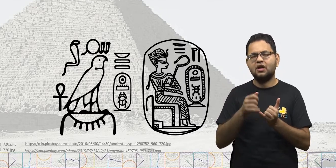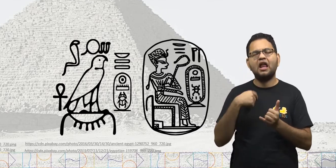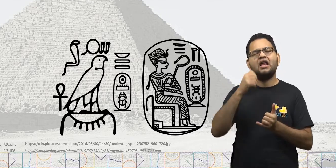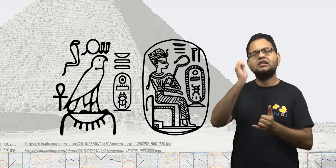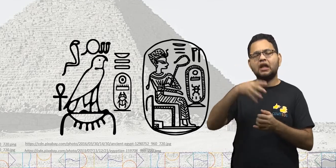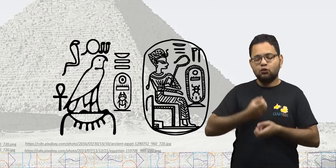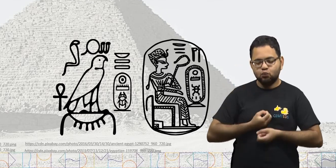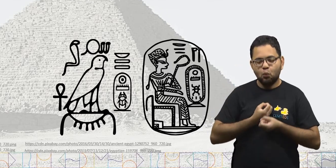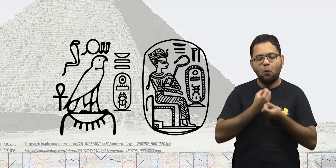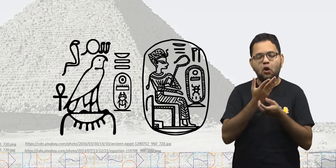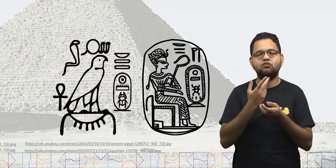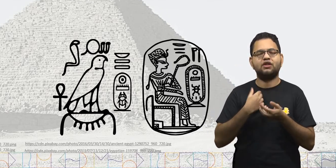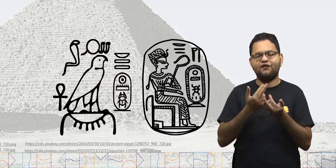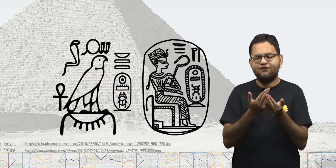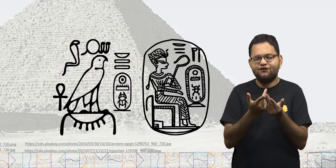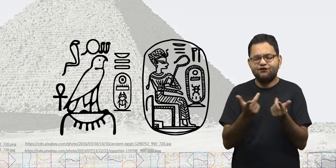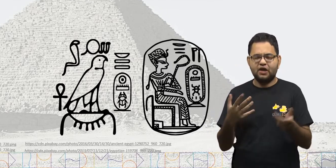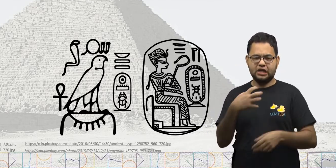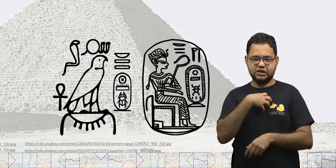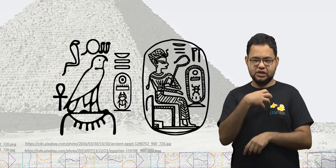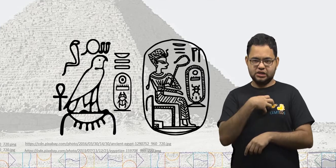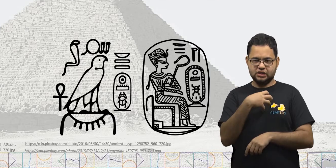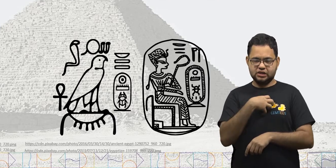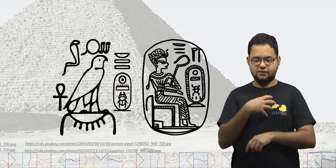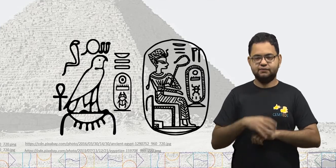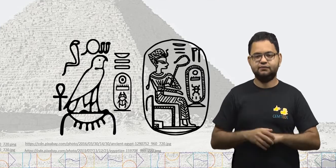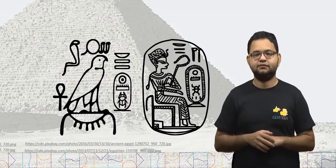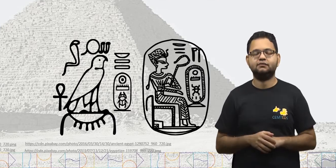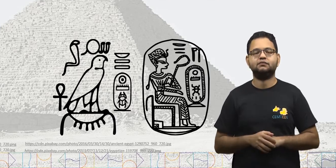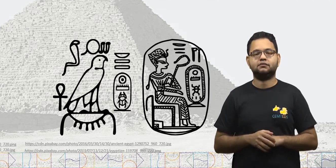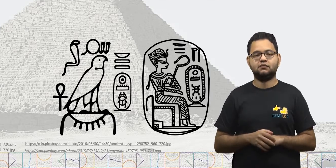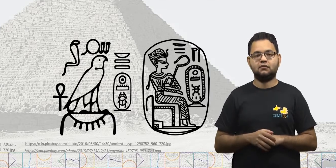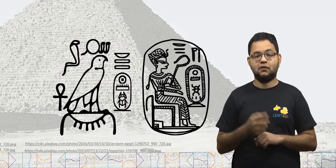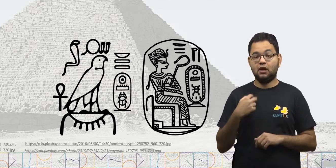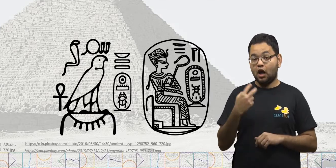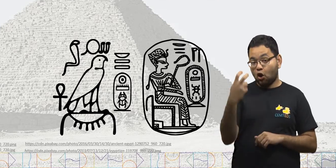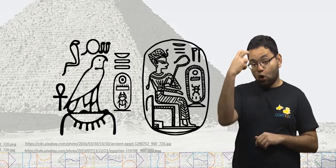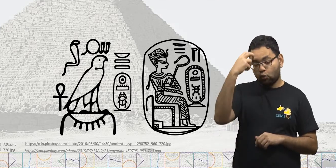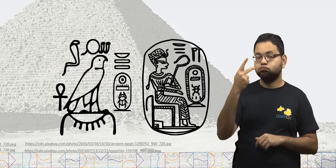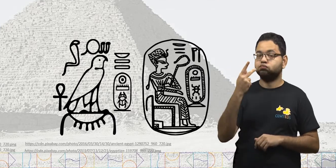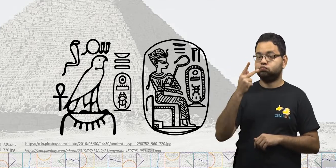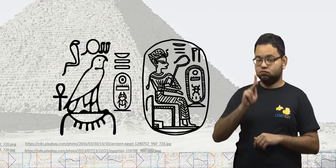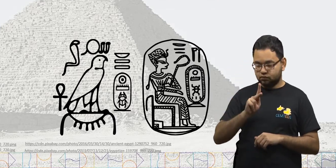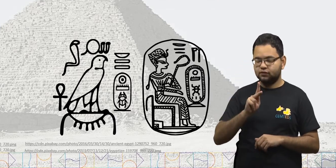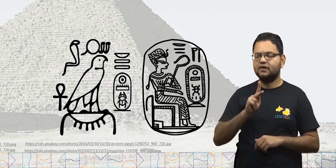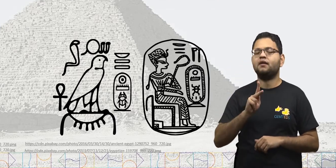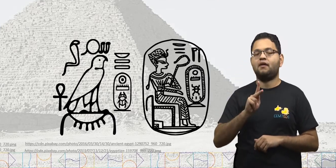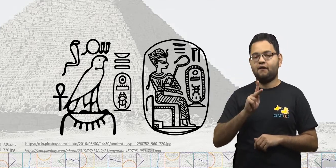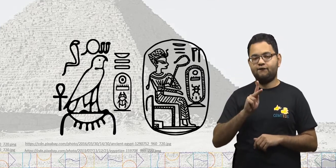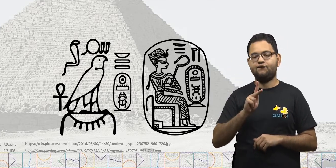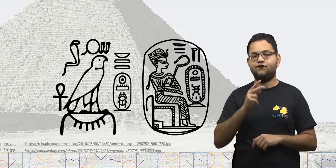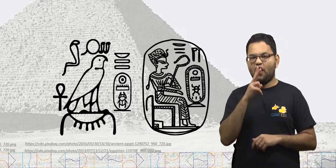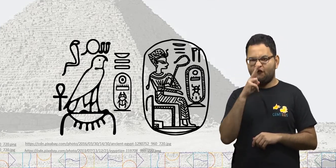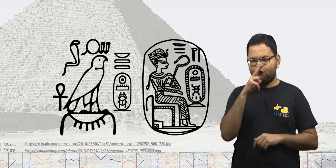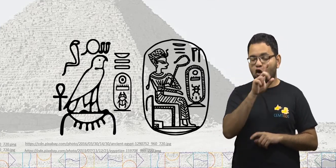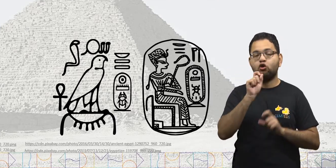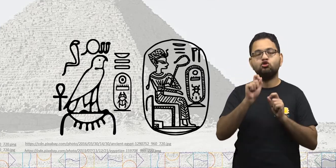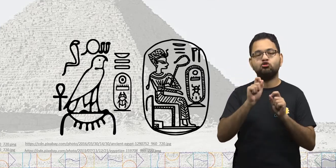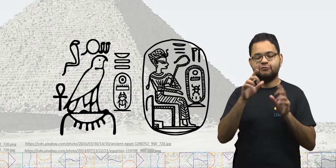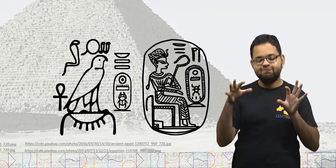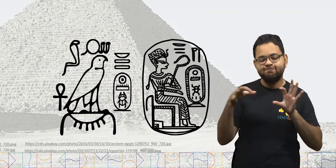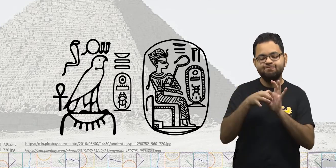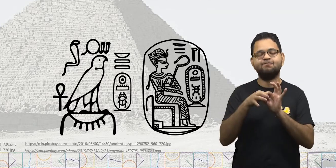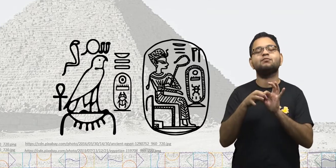objetos, animais e até emoções ou sentimentos. A sua cultura foi fortemente marcada pela questão